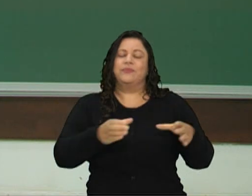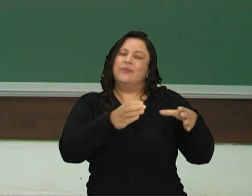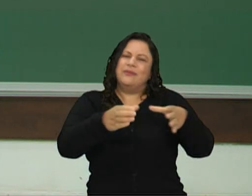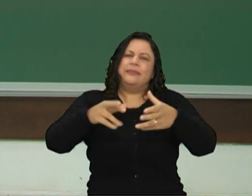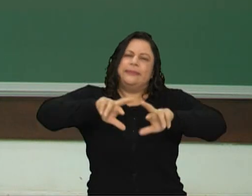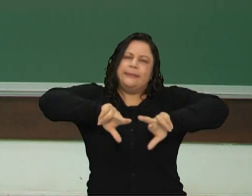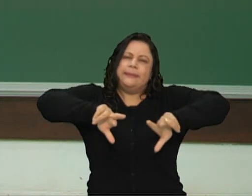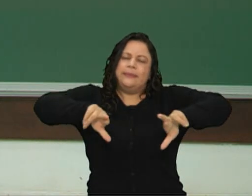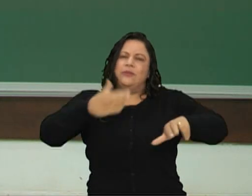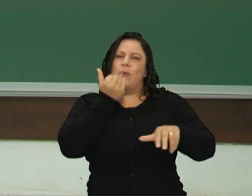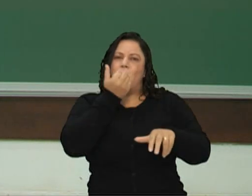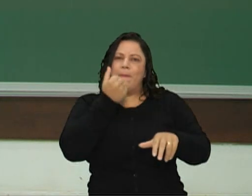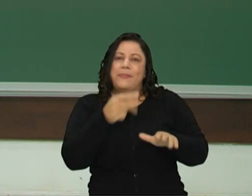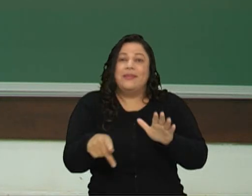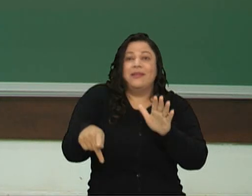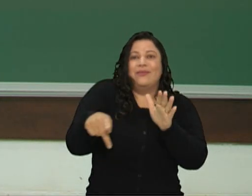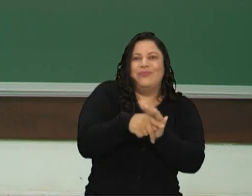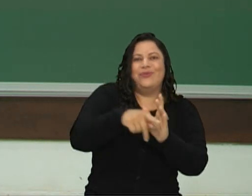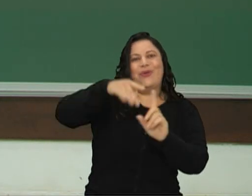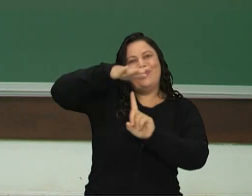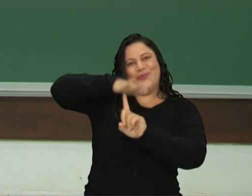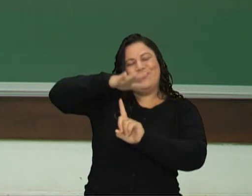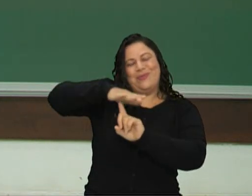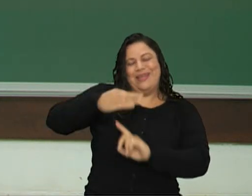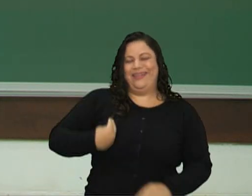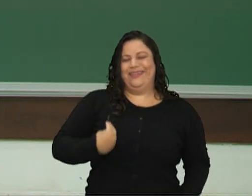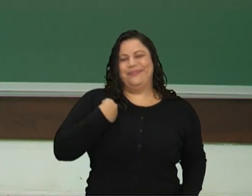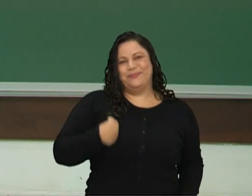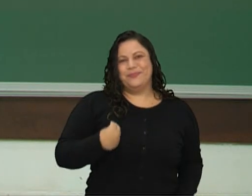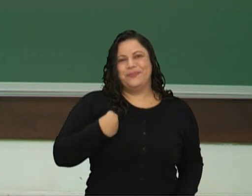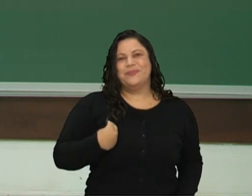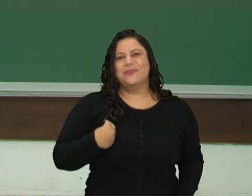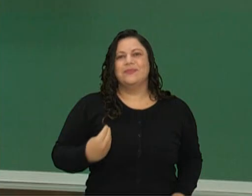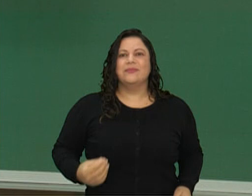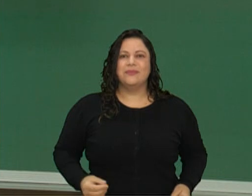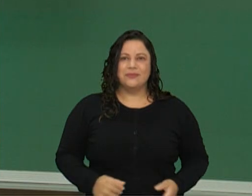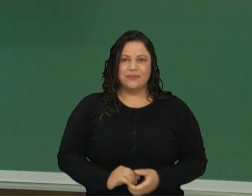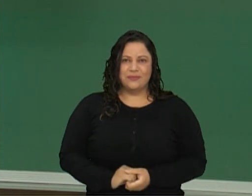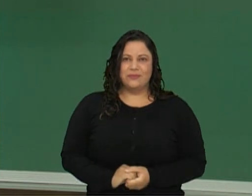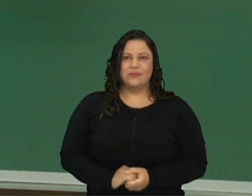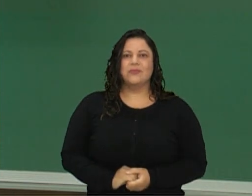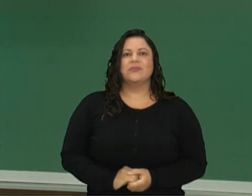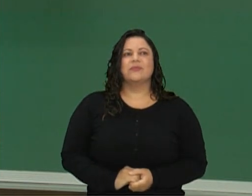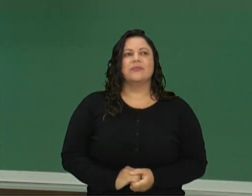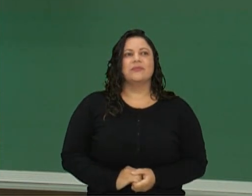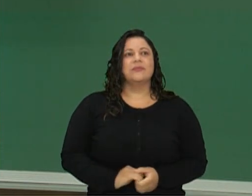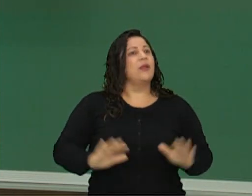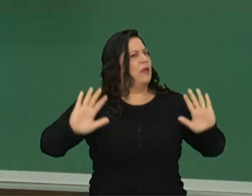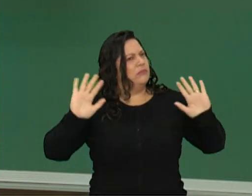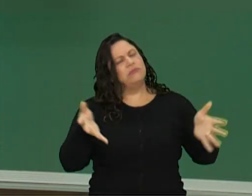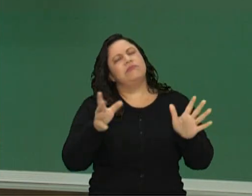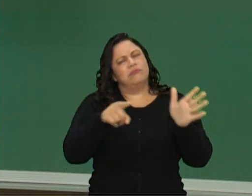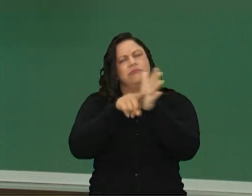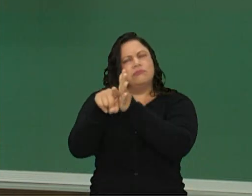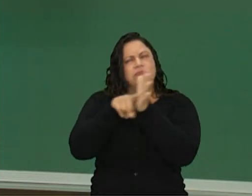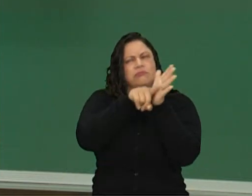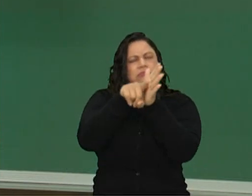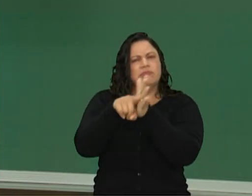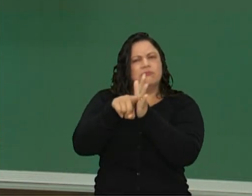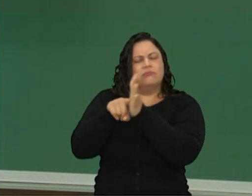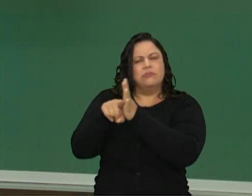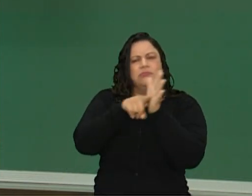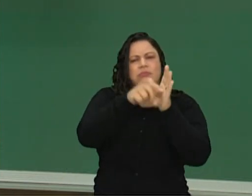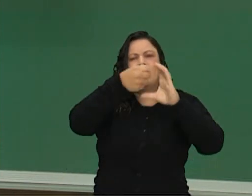Paraná, aqui da região que nós vivemos. Muito bem, então, nós já investigamos as características